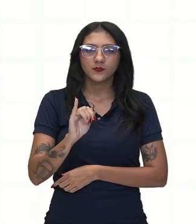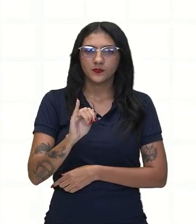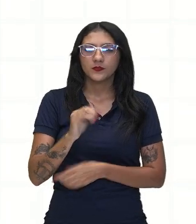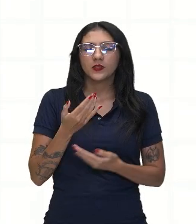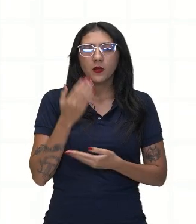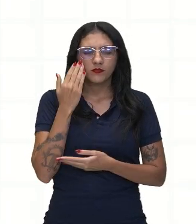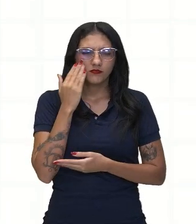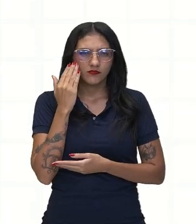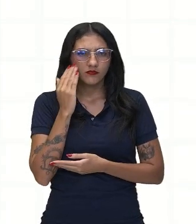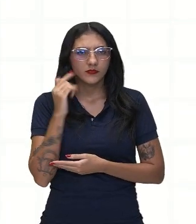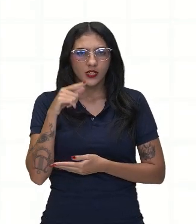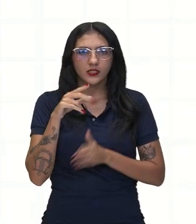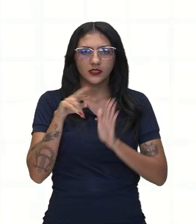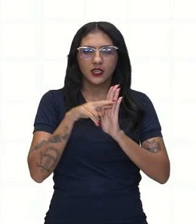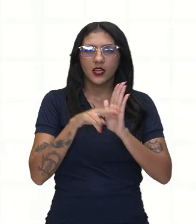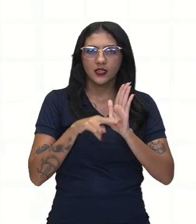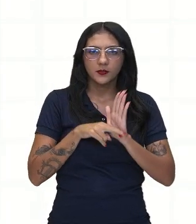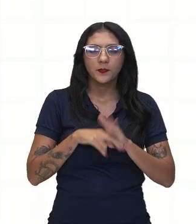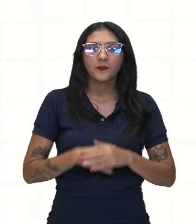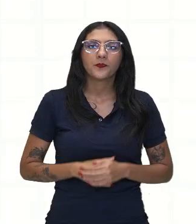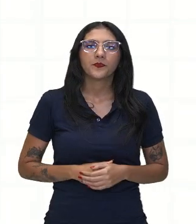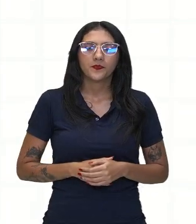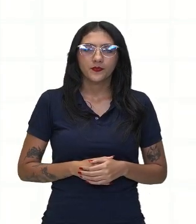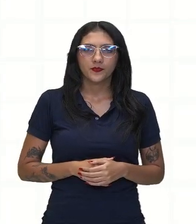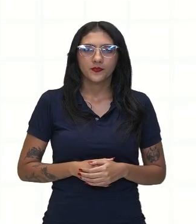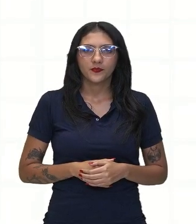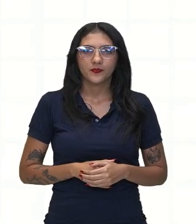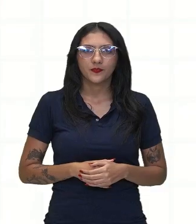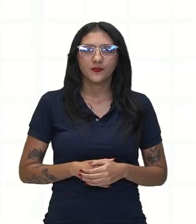regras das oxítonas, nós temos ainda